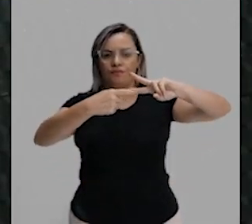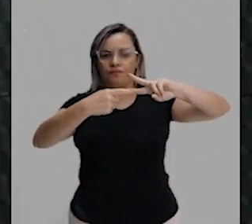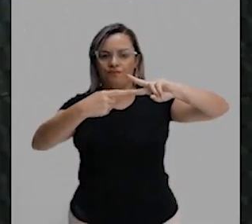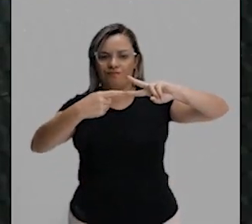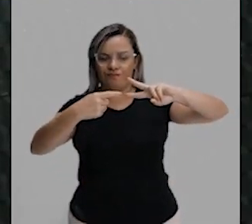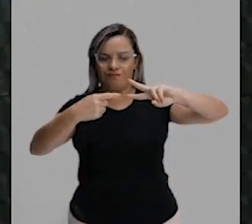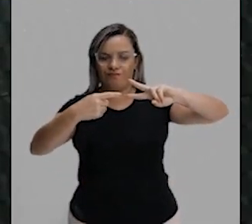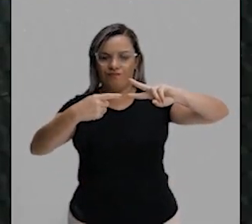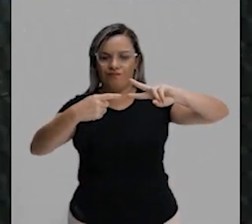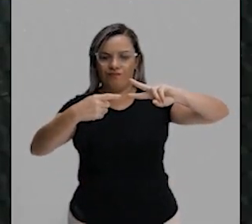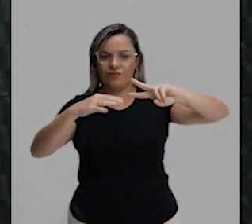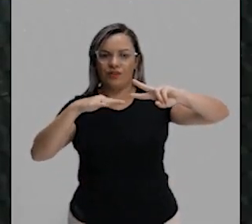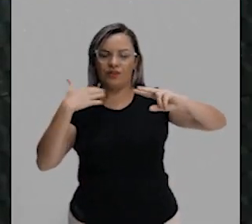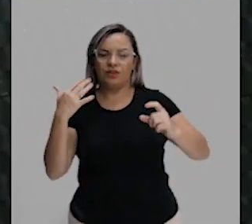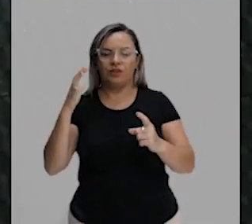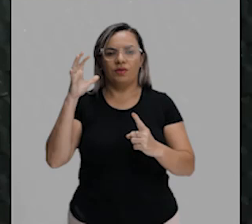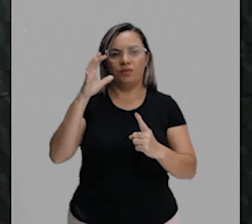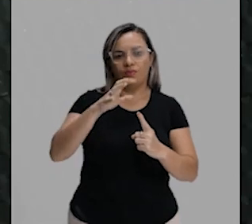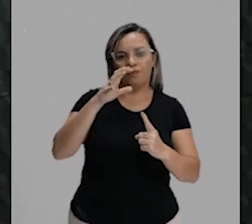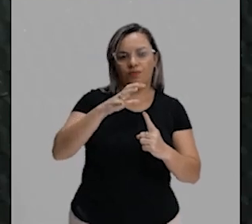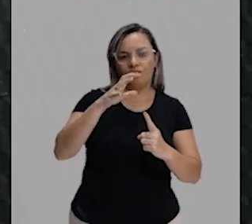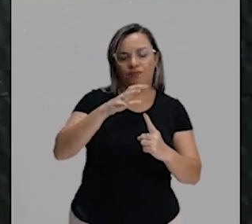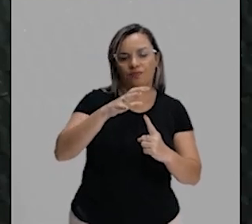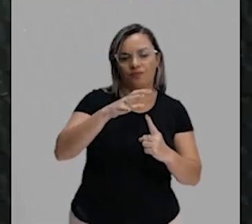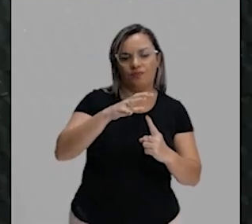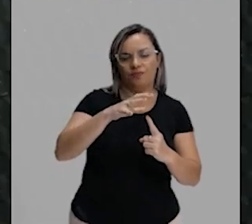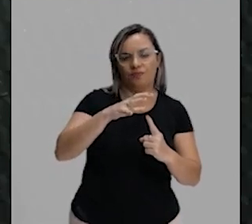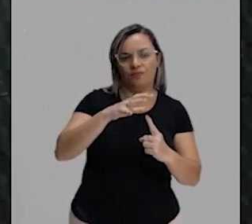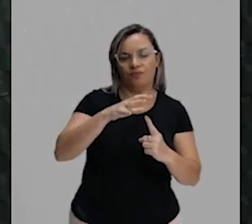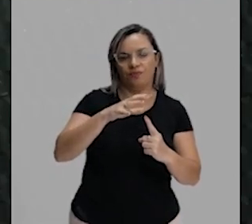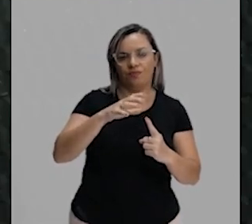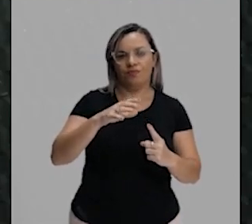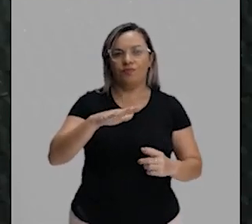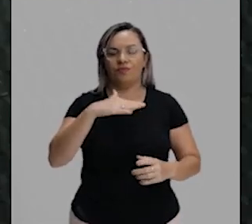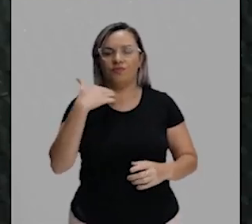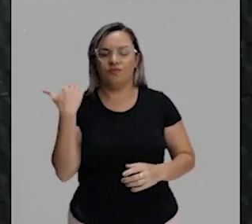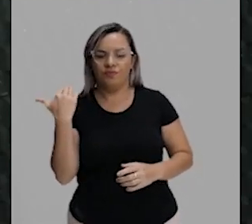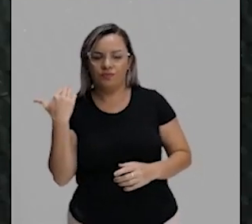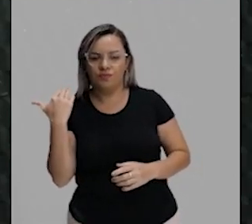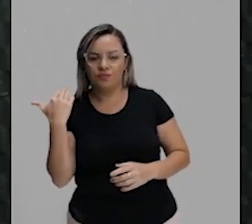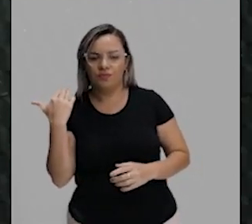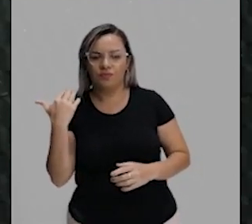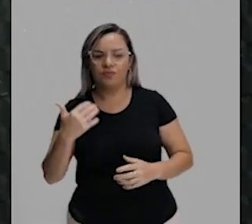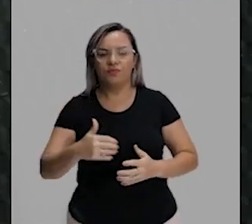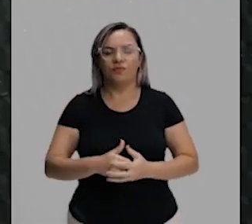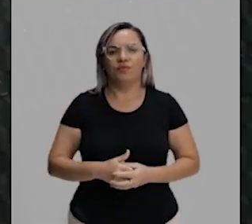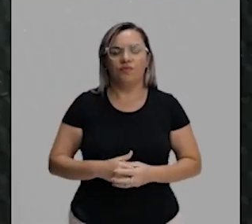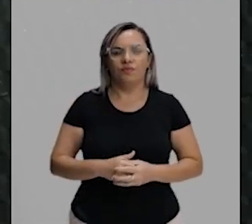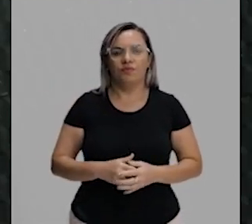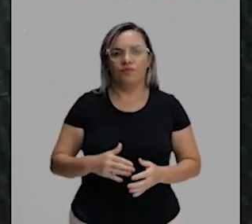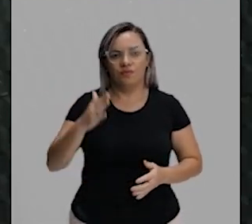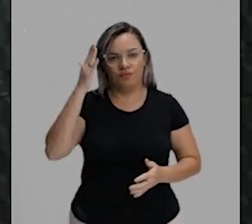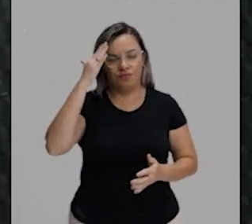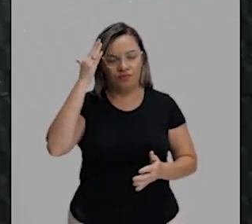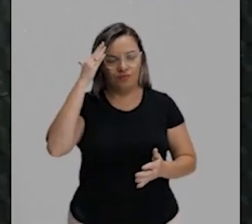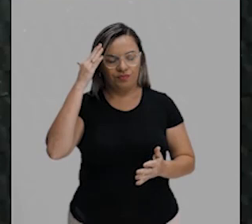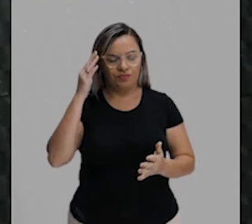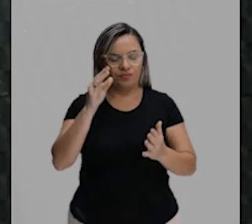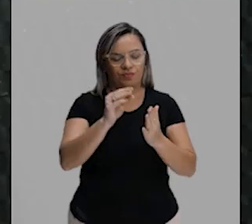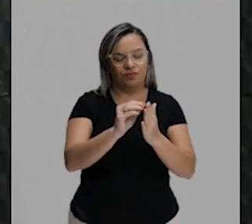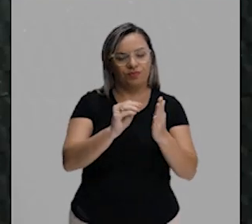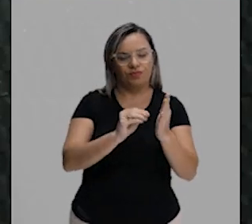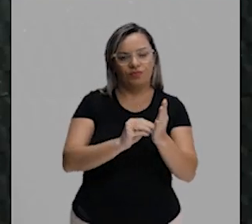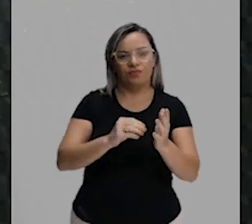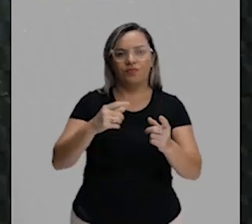sobrevivência dos seus portadores. Eles causam a morte. Inclusive, é nessa aula que a gente entende, por exemplo,